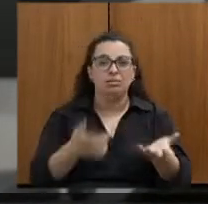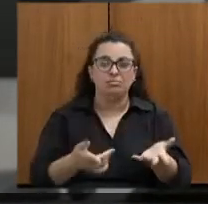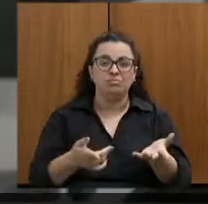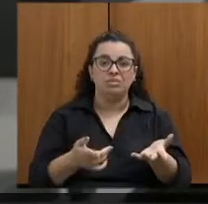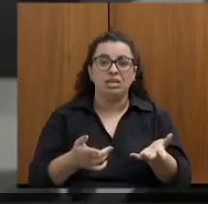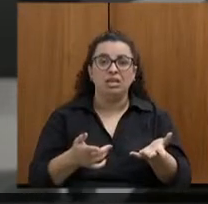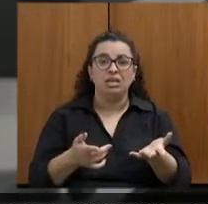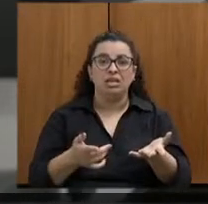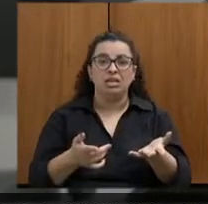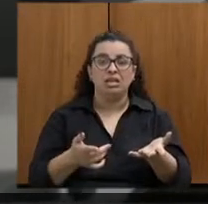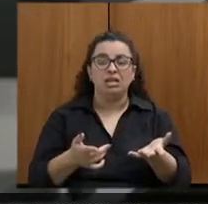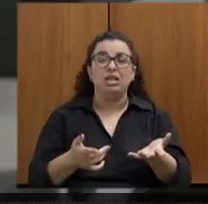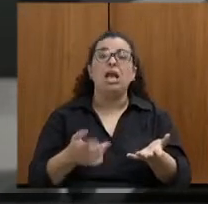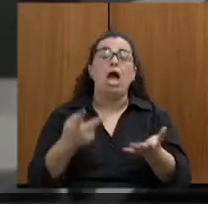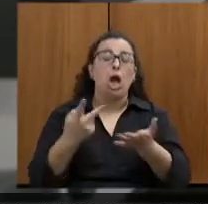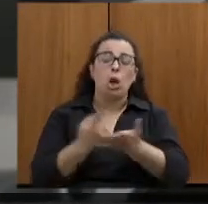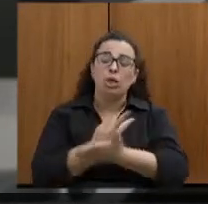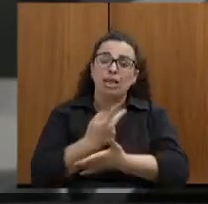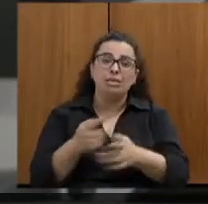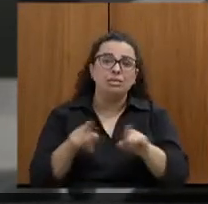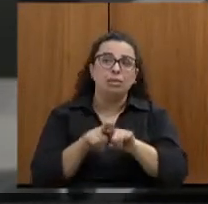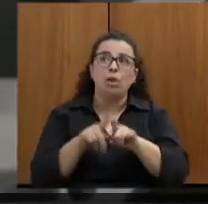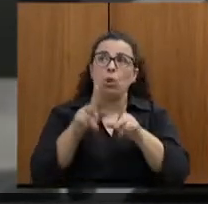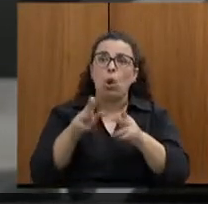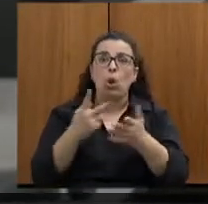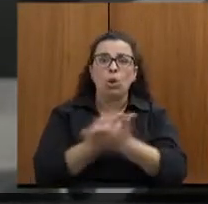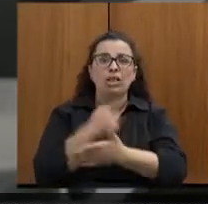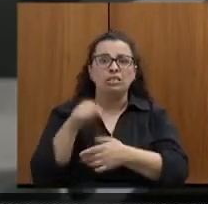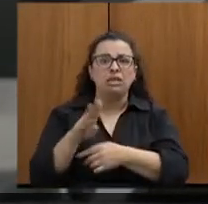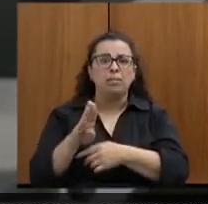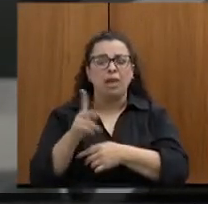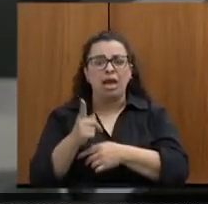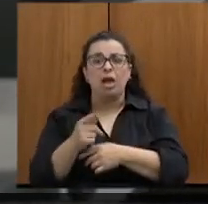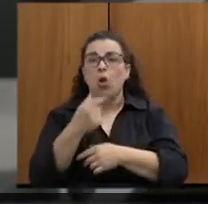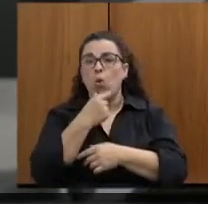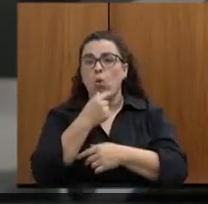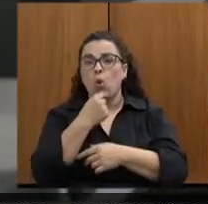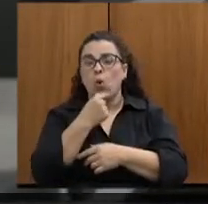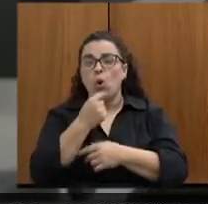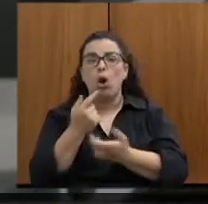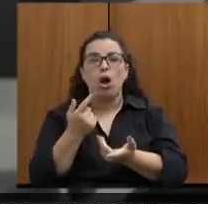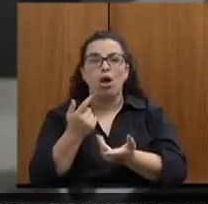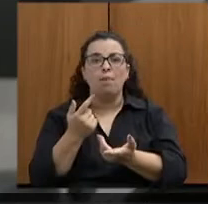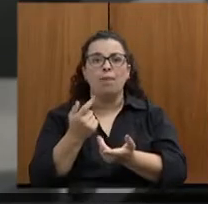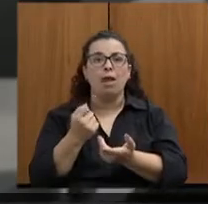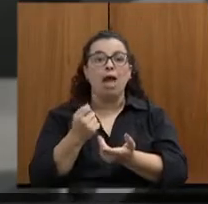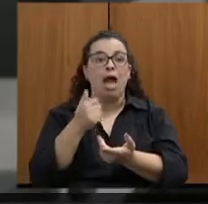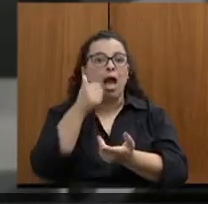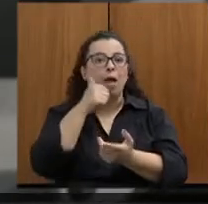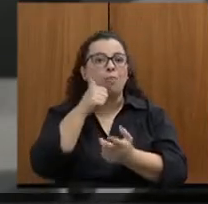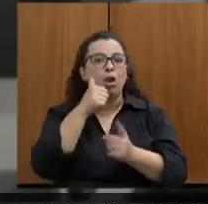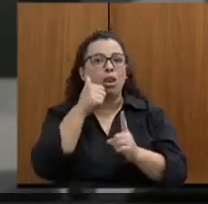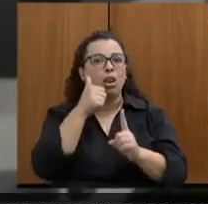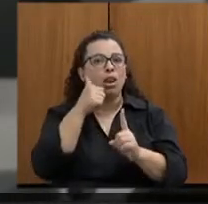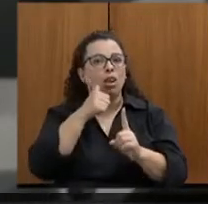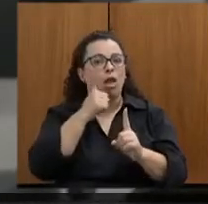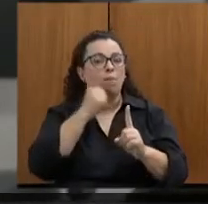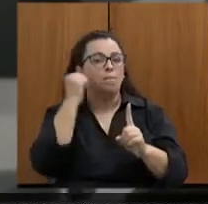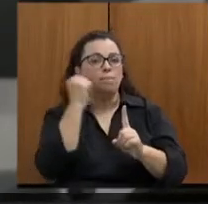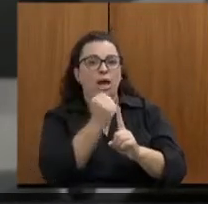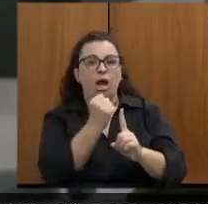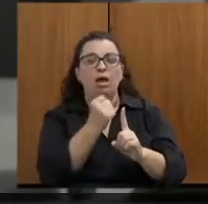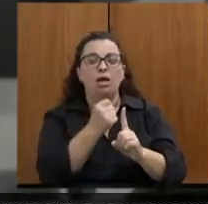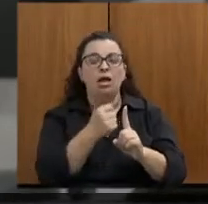que, além de matar a mulher, o agressor se joga em cima de um veículo e acaba